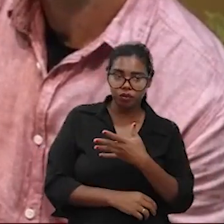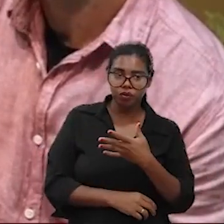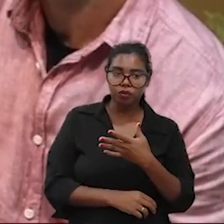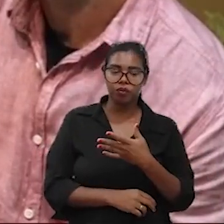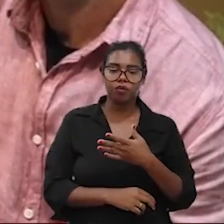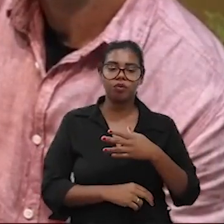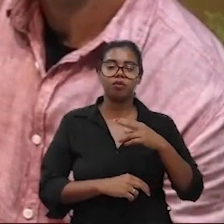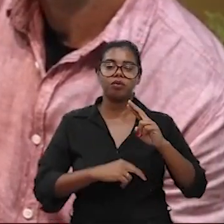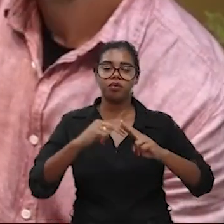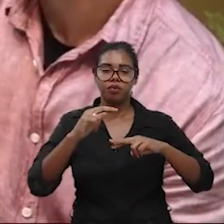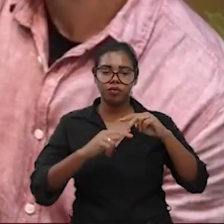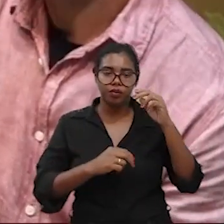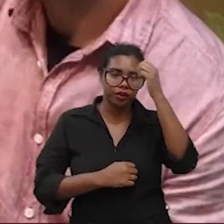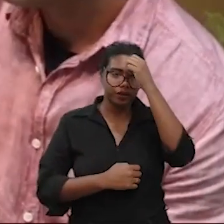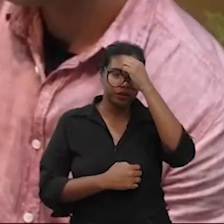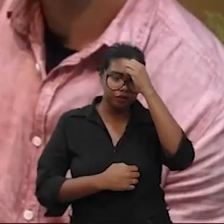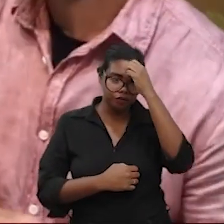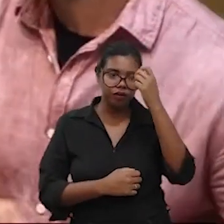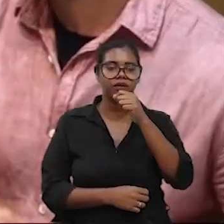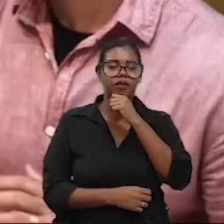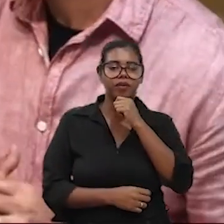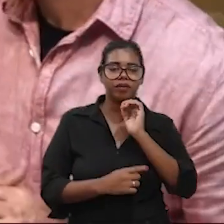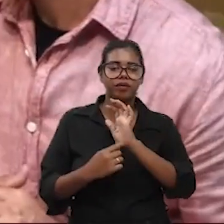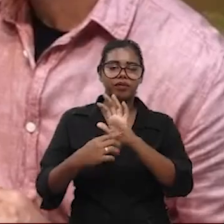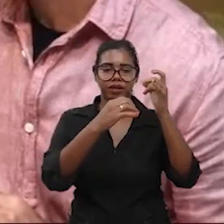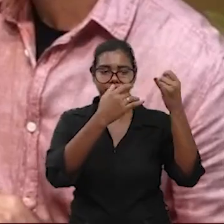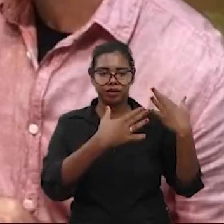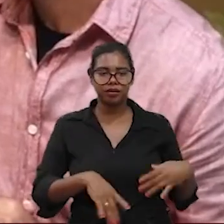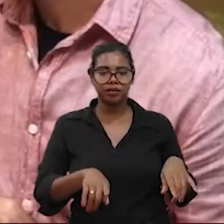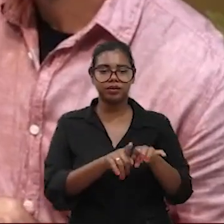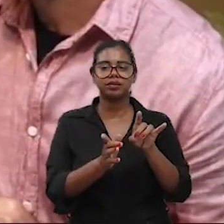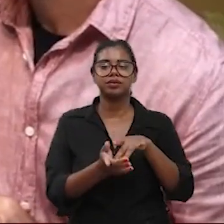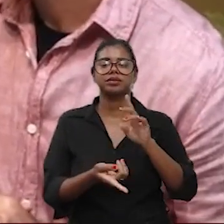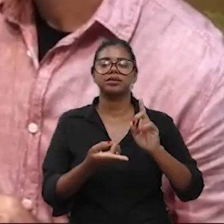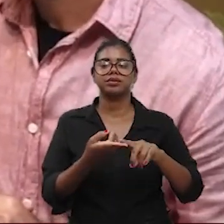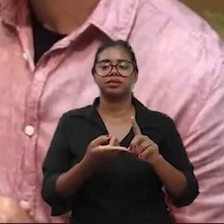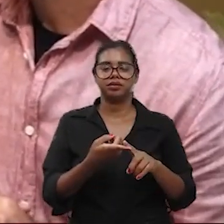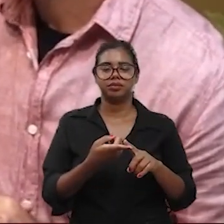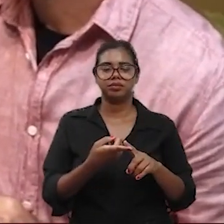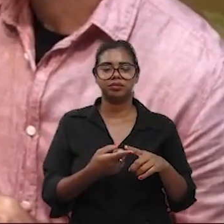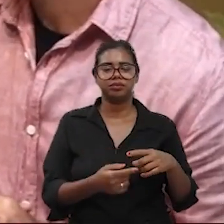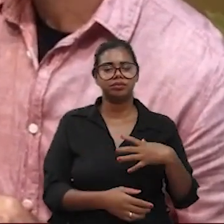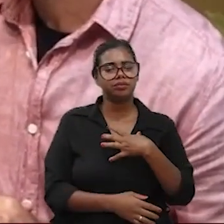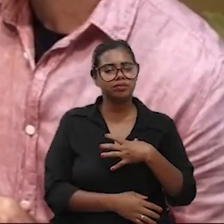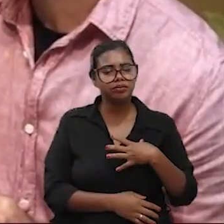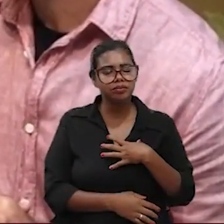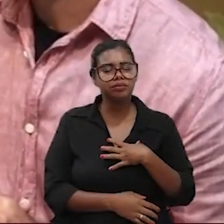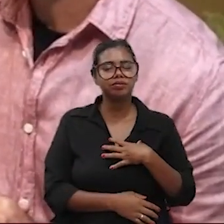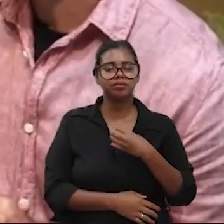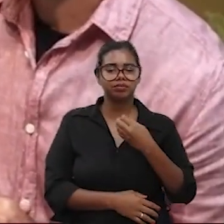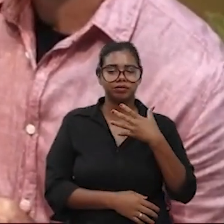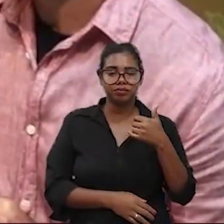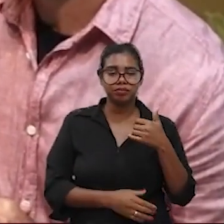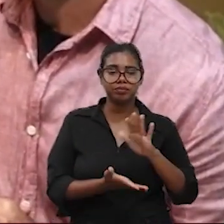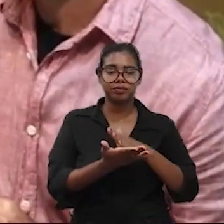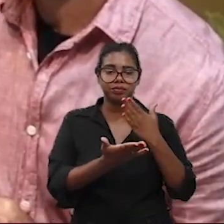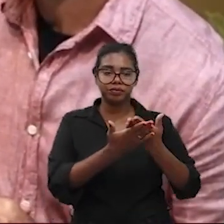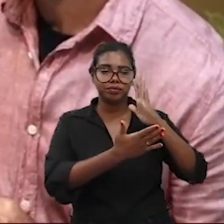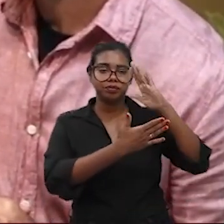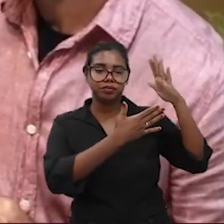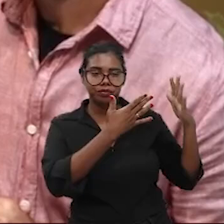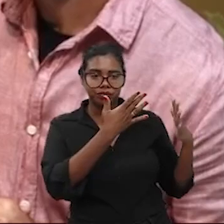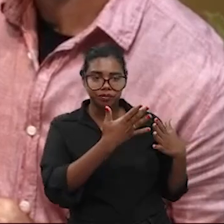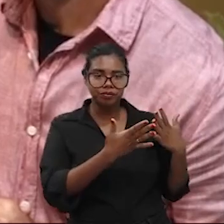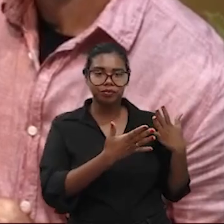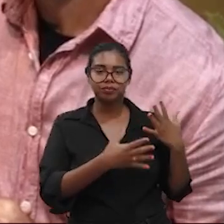estilizado, de certa forma, ele traz um enredo que traz até um certo conforto para o intérprete. No forró tradicional, ele já trabalha